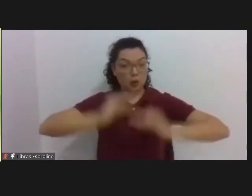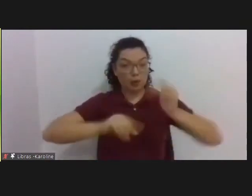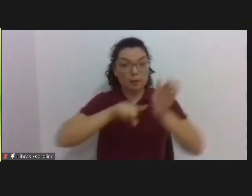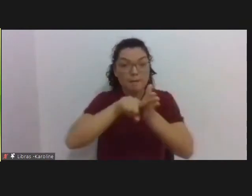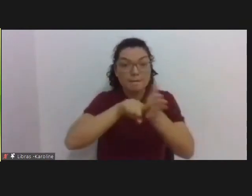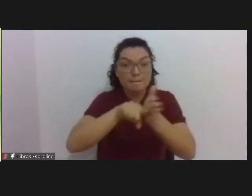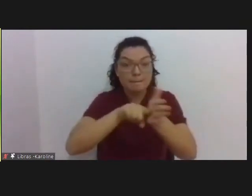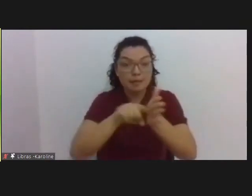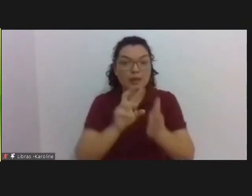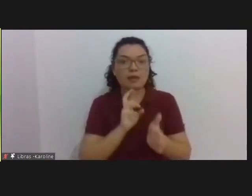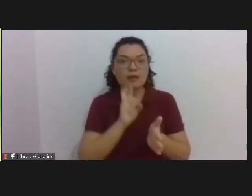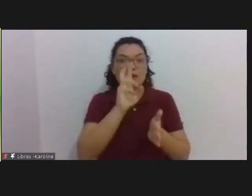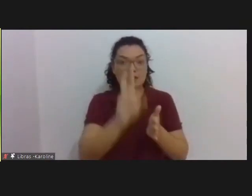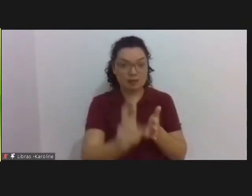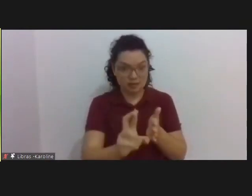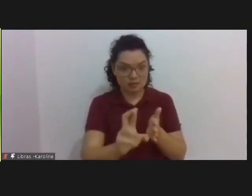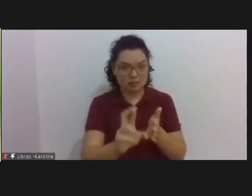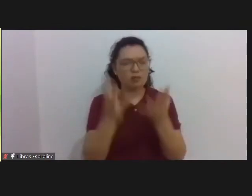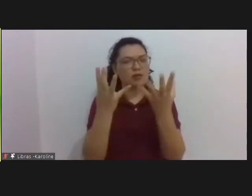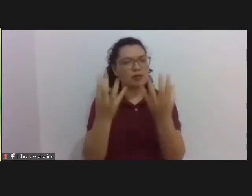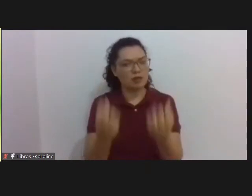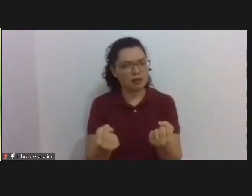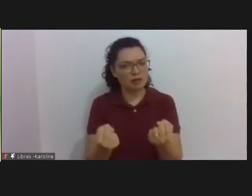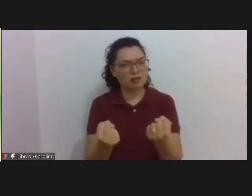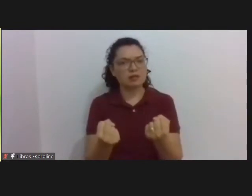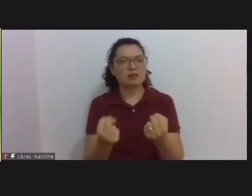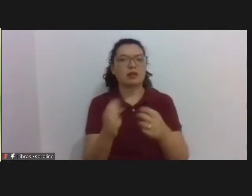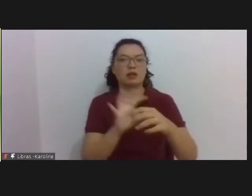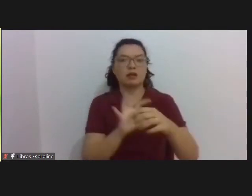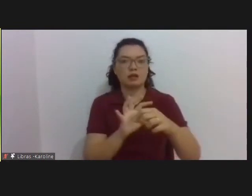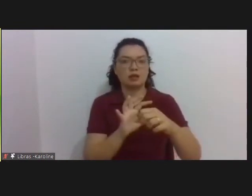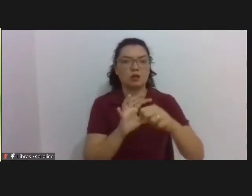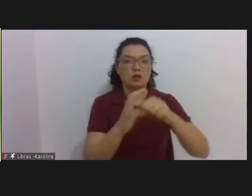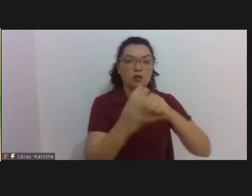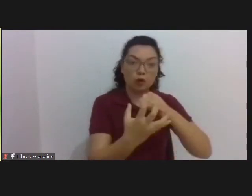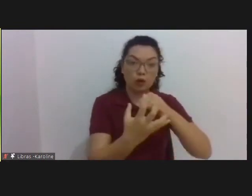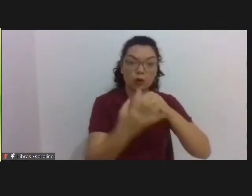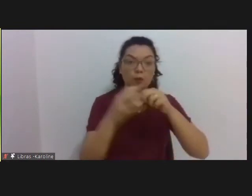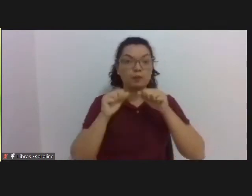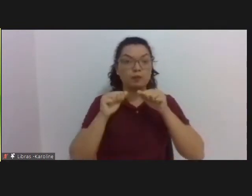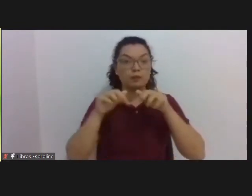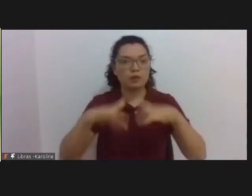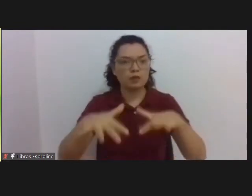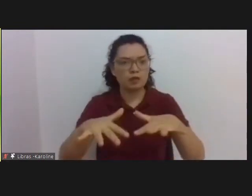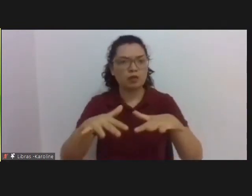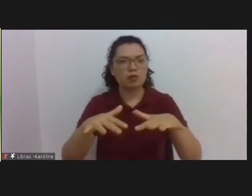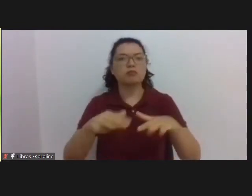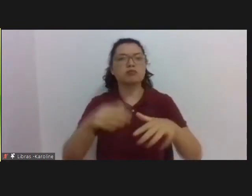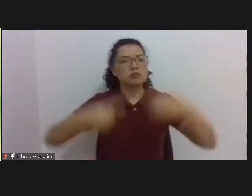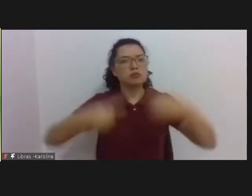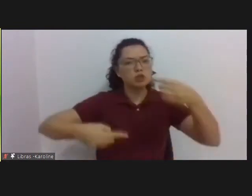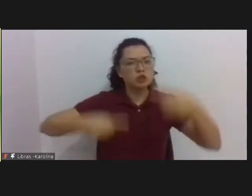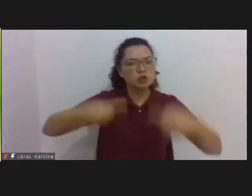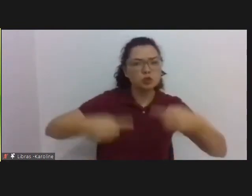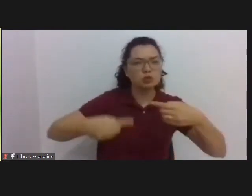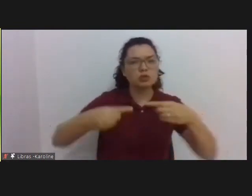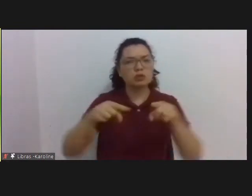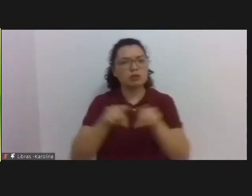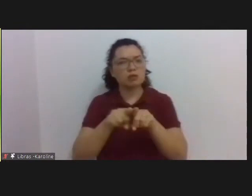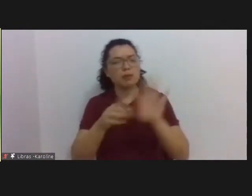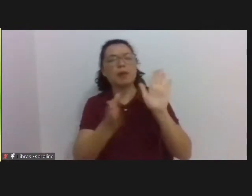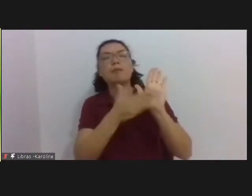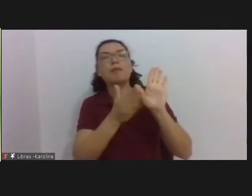extra sobre a pandemia, ou seja, discutindo e propondo soluções para as questões diretamente relacionadas